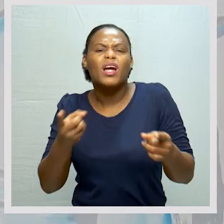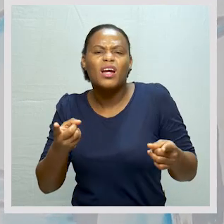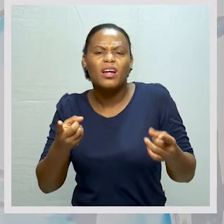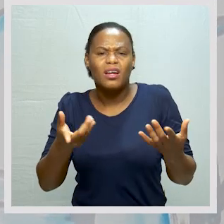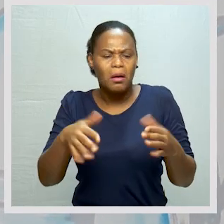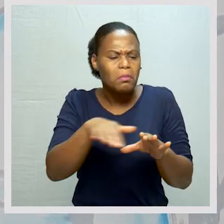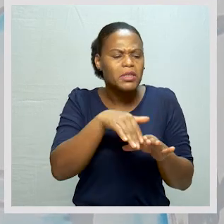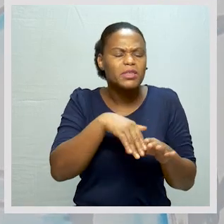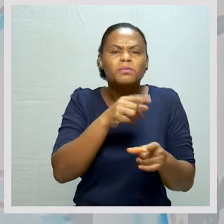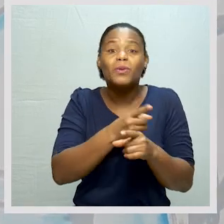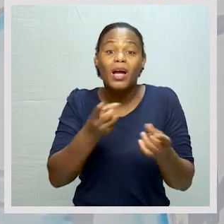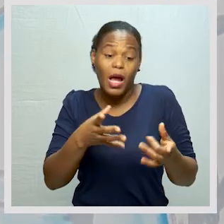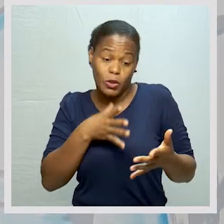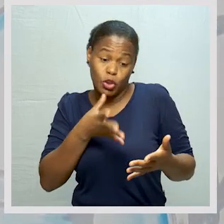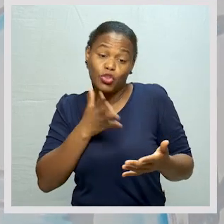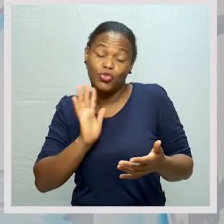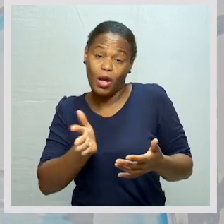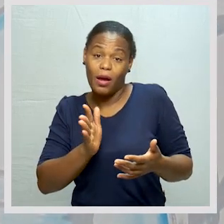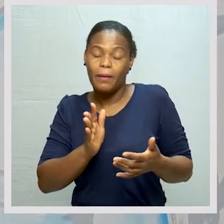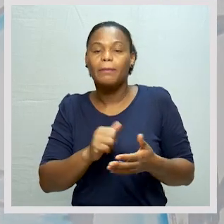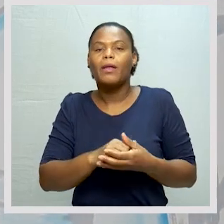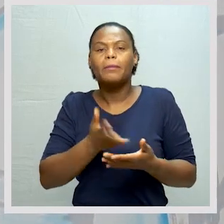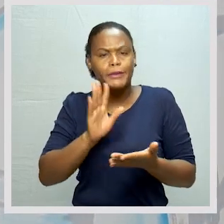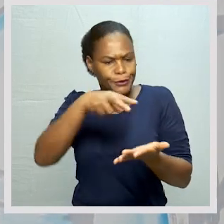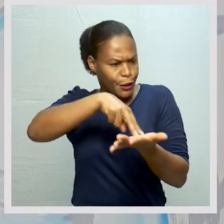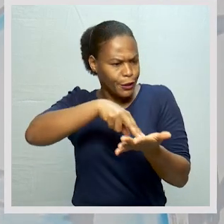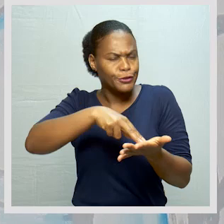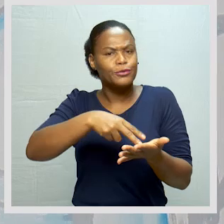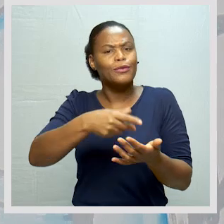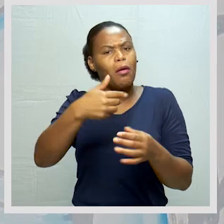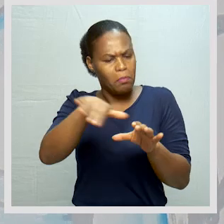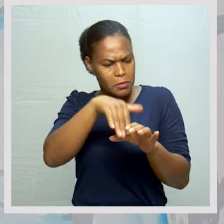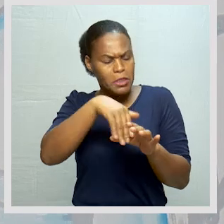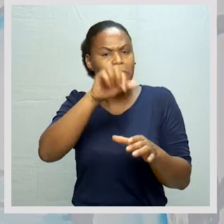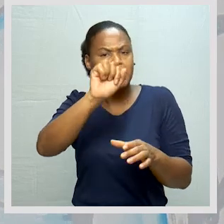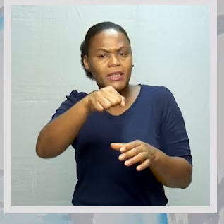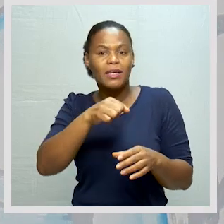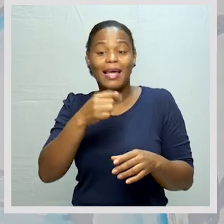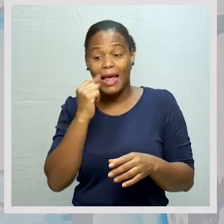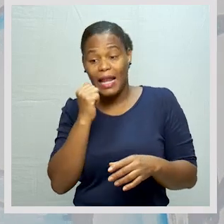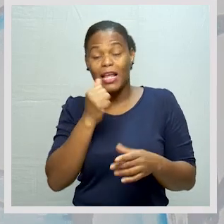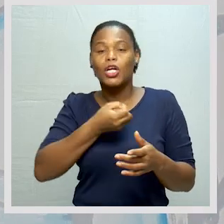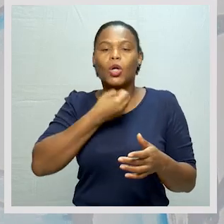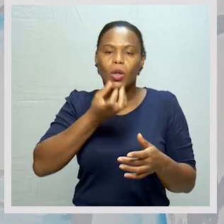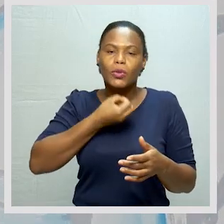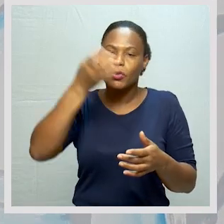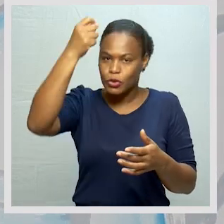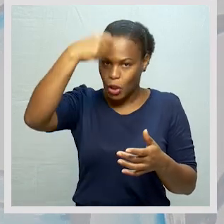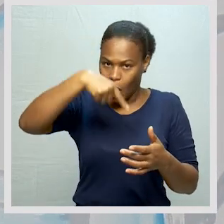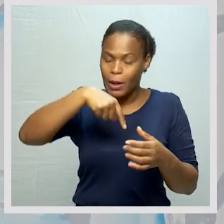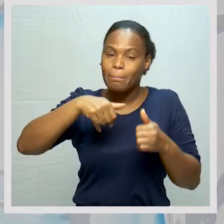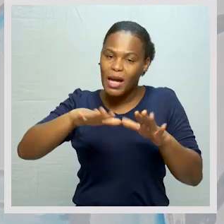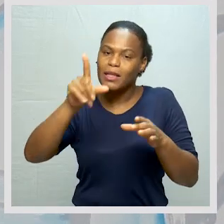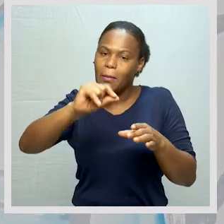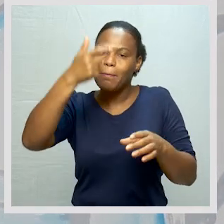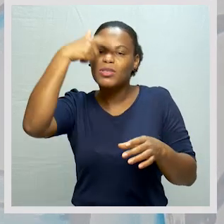que ele participa? Acabei de dizer agora que ele tem que estar presente no texto. Ele é narrador, mas personagem